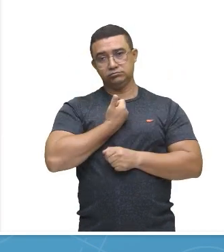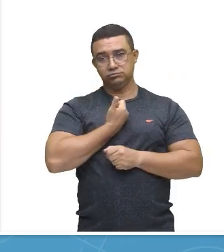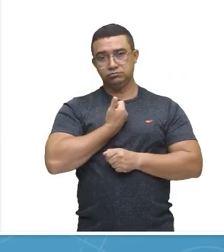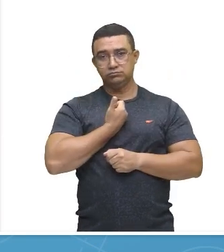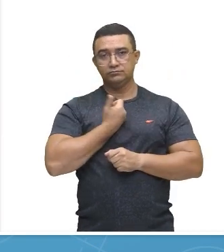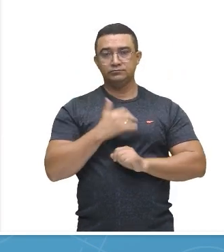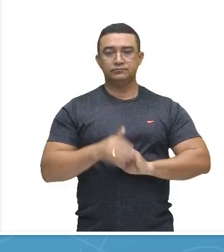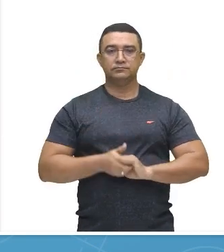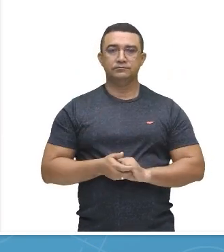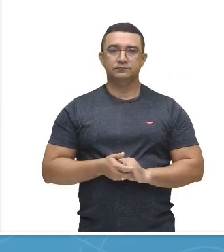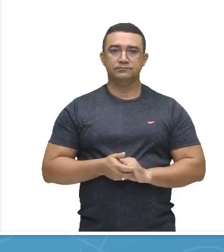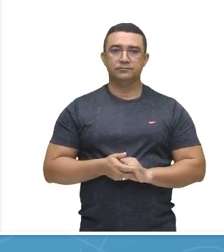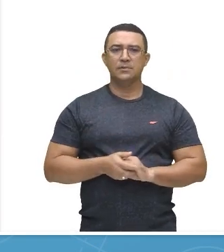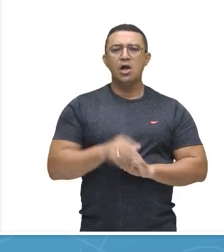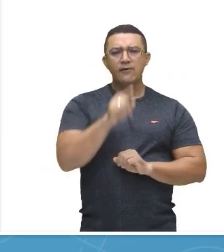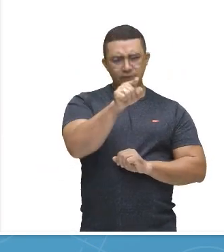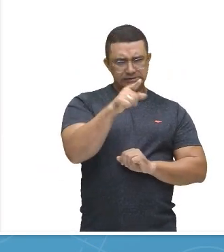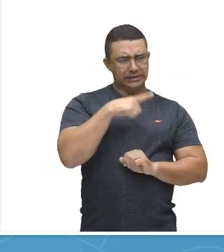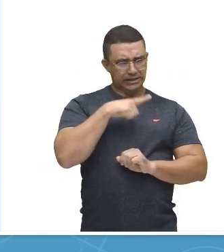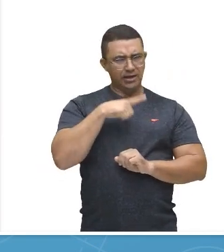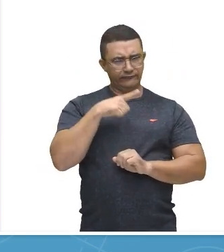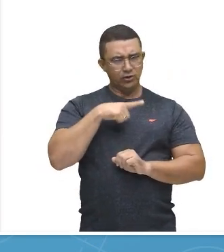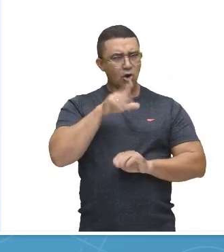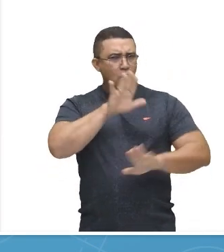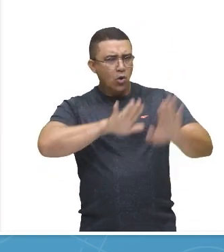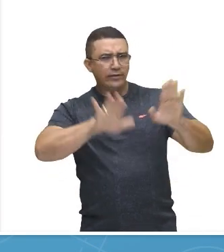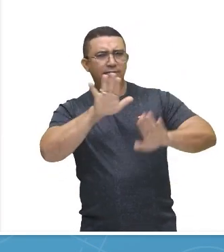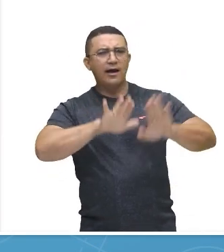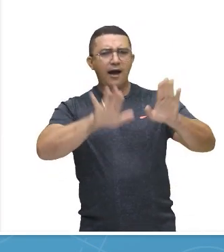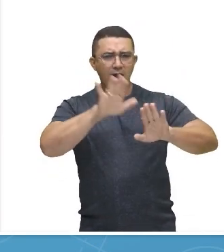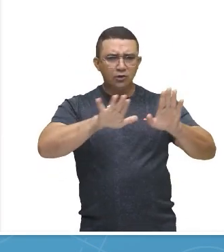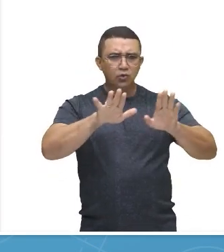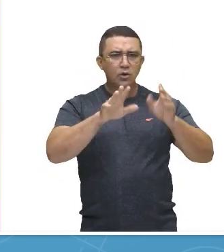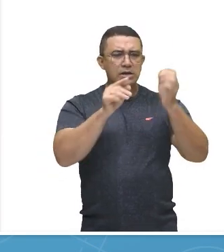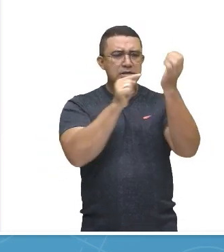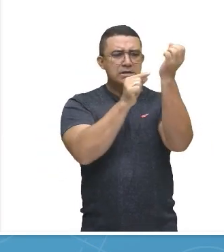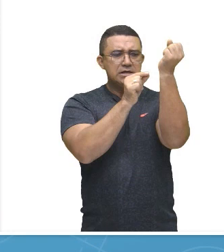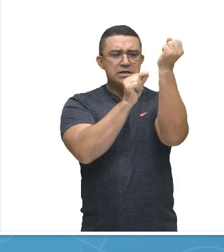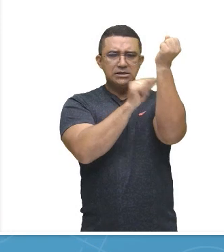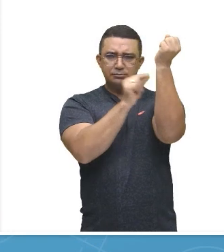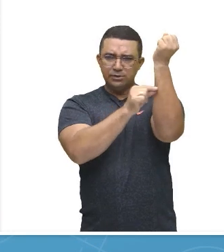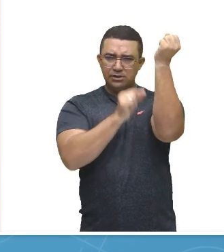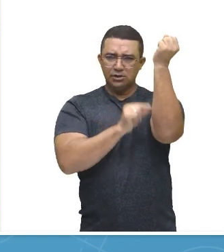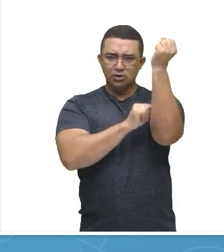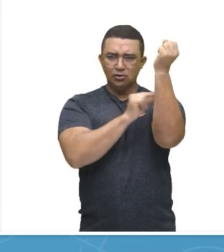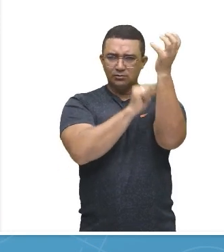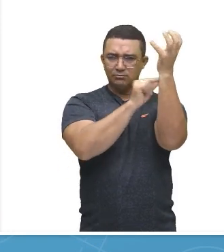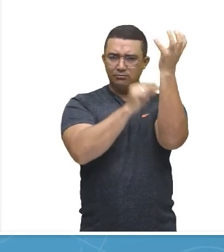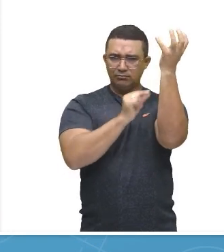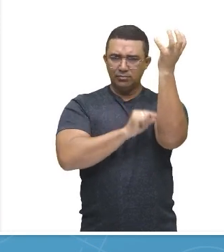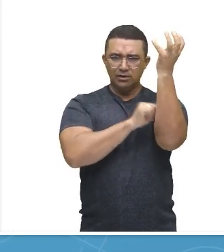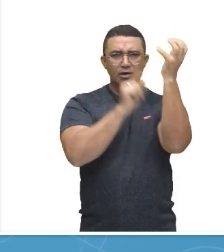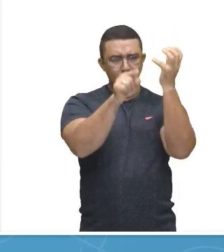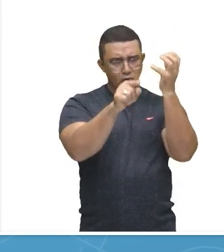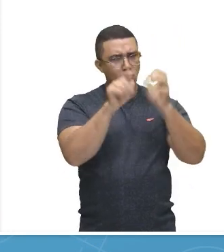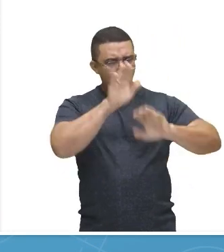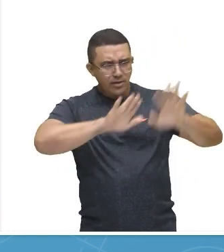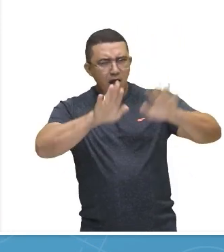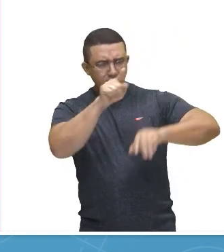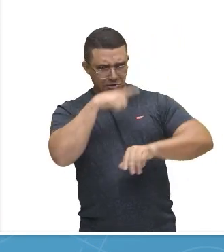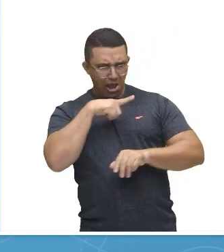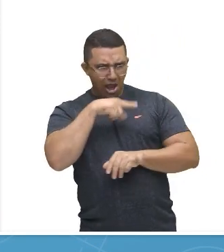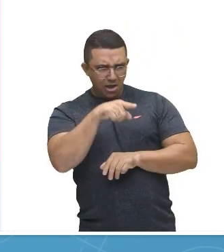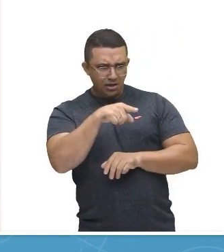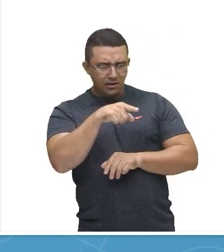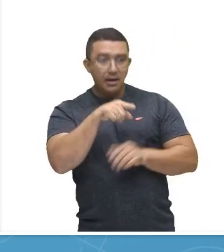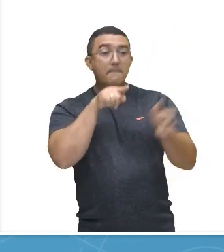Pronto! Você teve cuidado com os espinhos? Perguntou a mãe para a filha. Por isso ela é interrogativa, uma